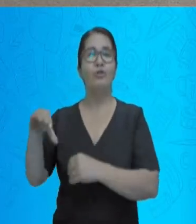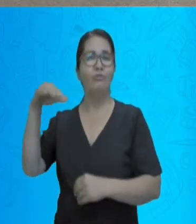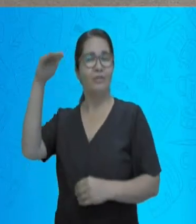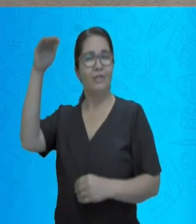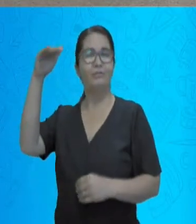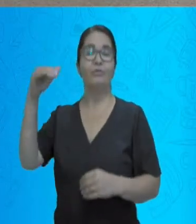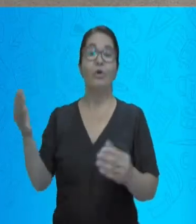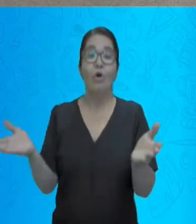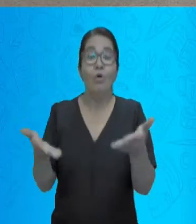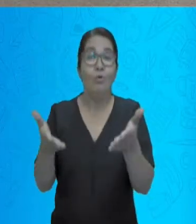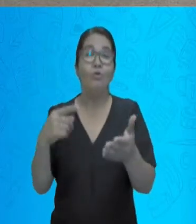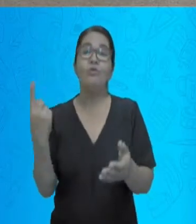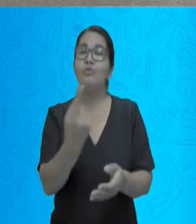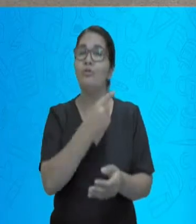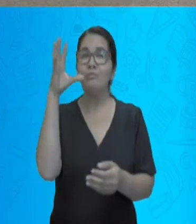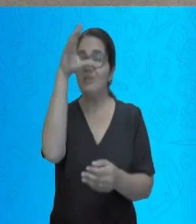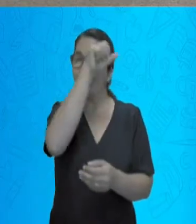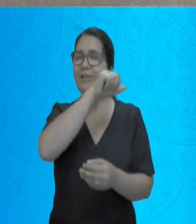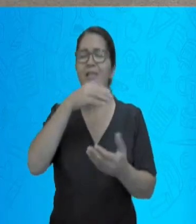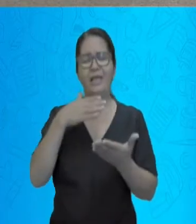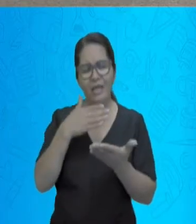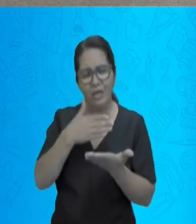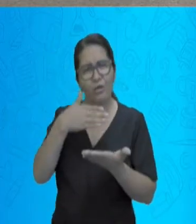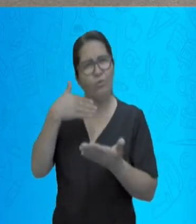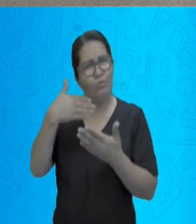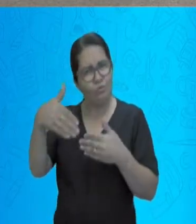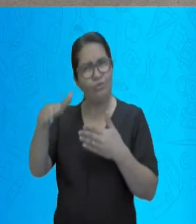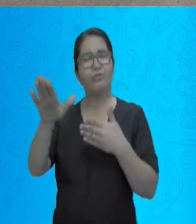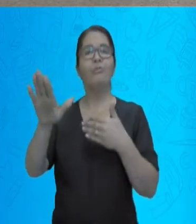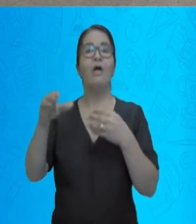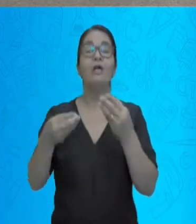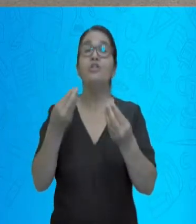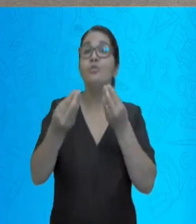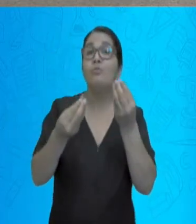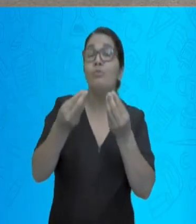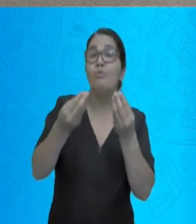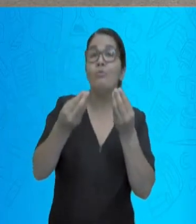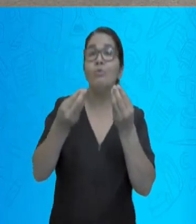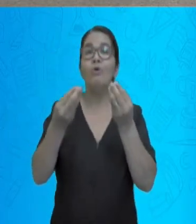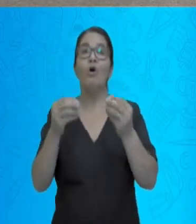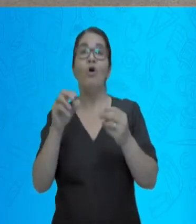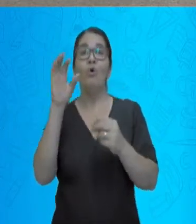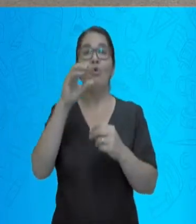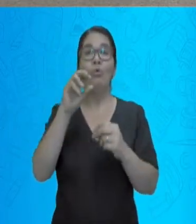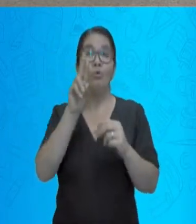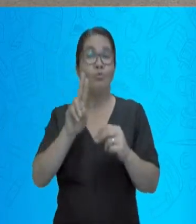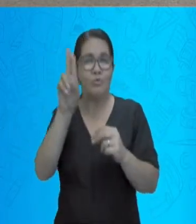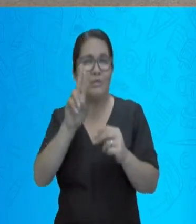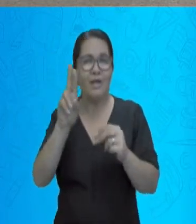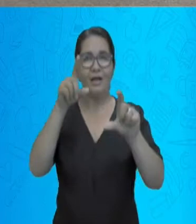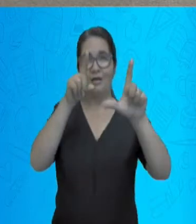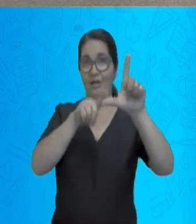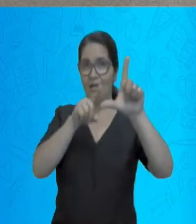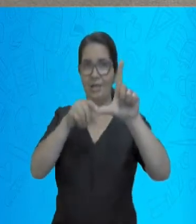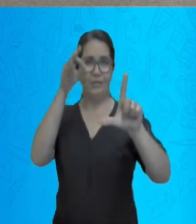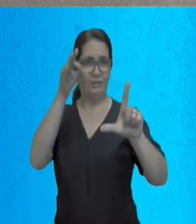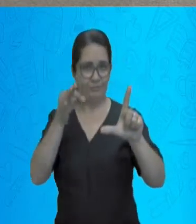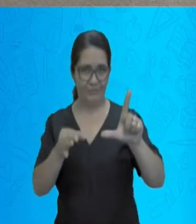um pouco mais sobre o alfabeto e conhecendo a diferença entre uma letra e outra. É